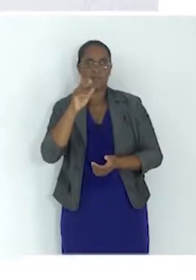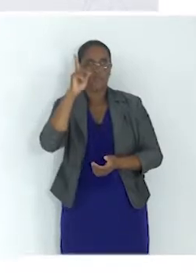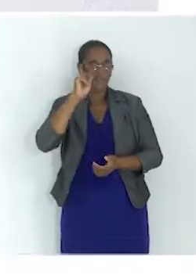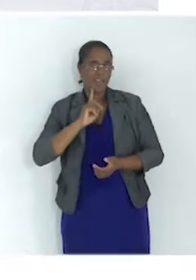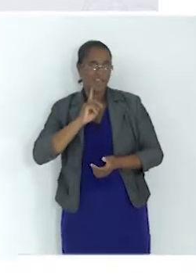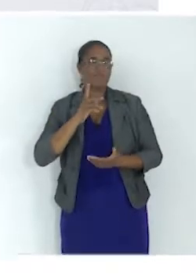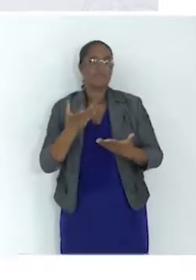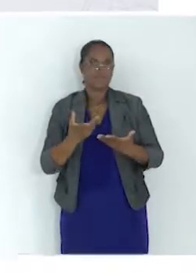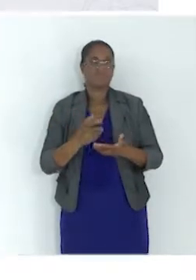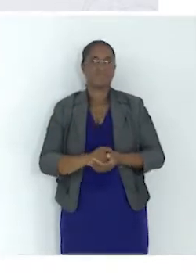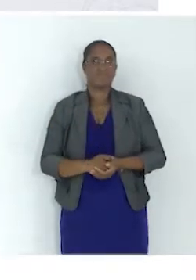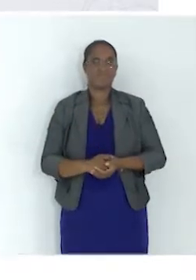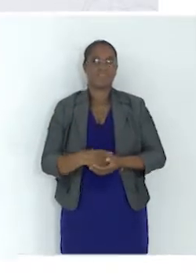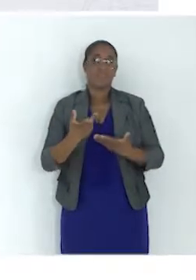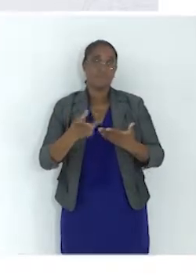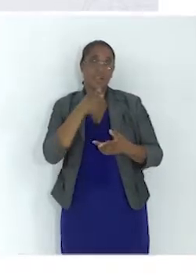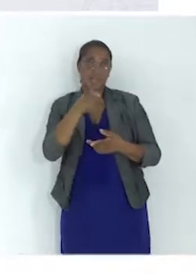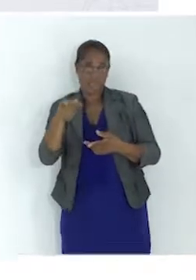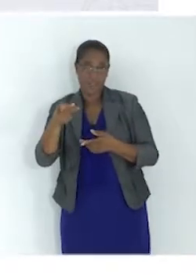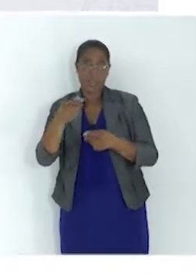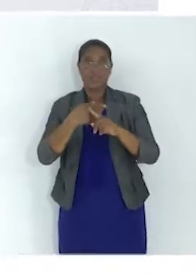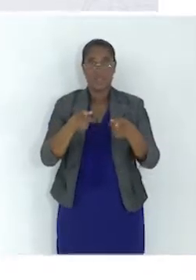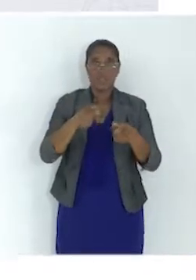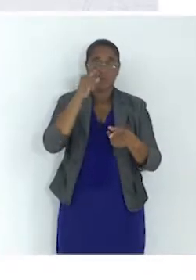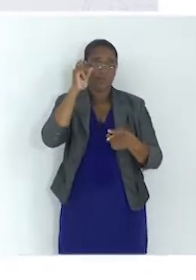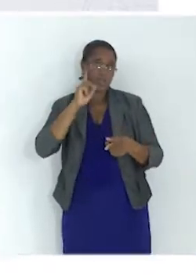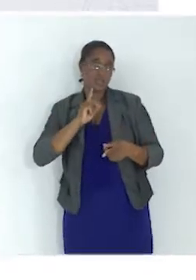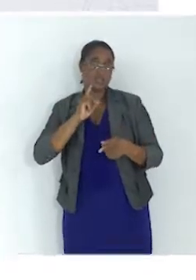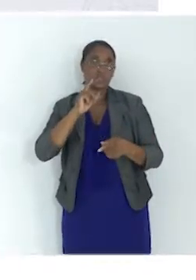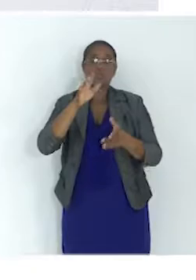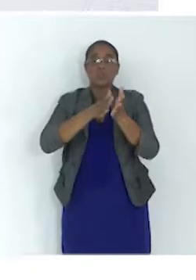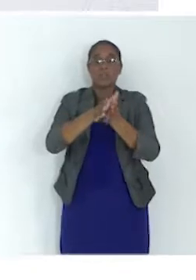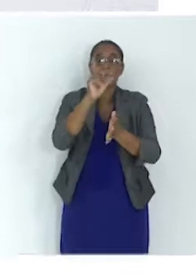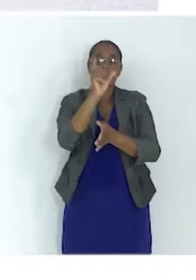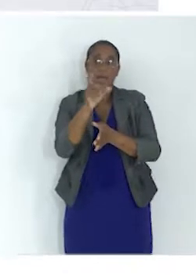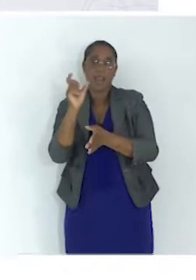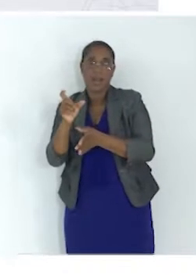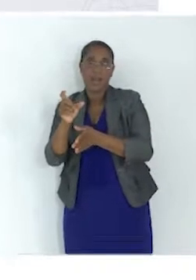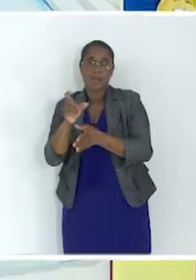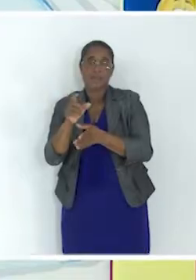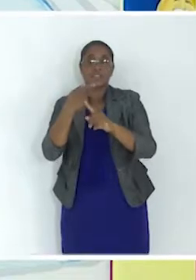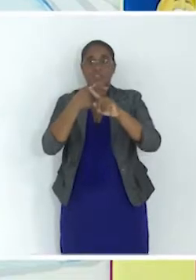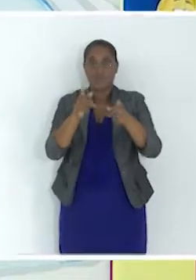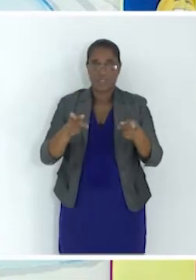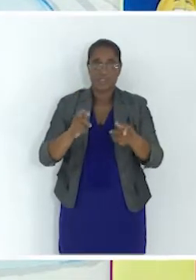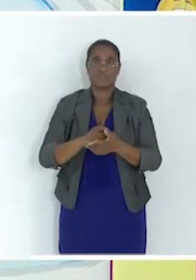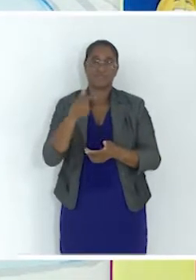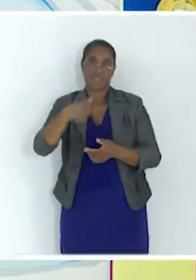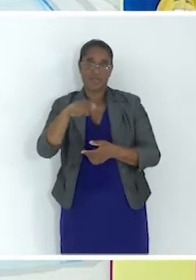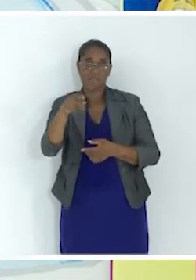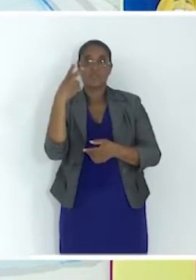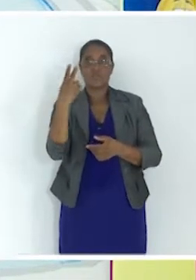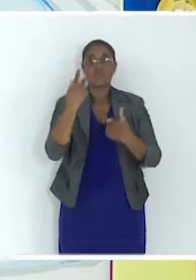sexo, usam-se palavras diferentes. Temos aqui dois exemplos. Pai,